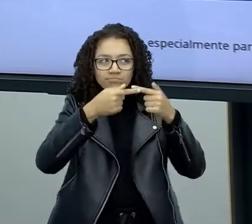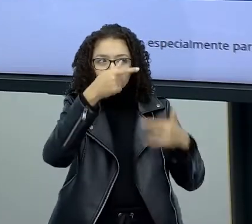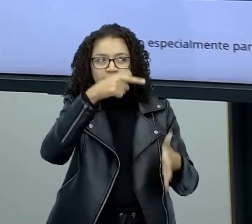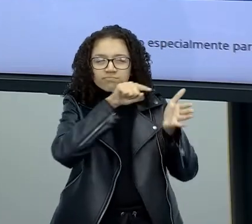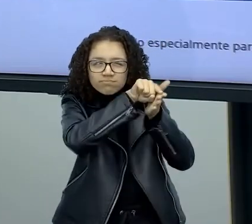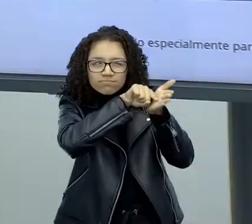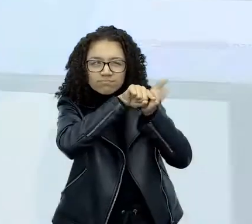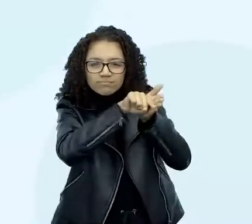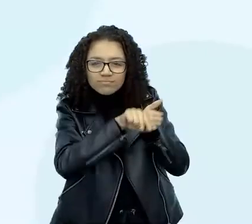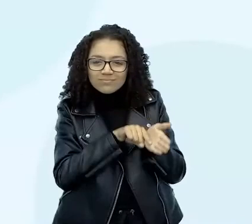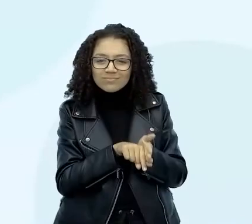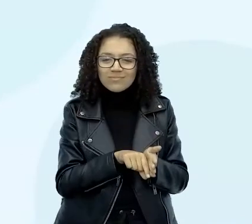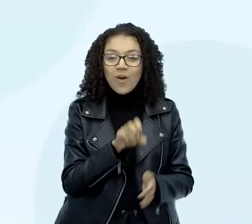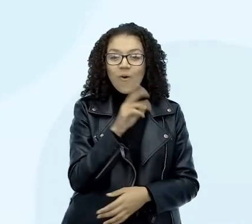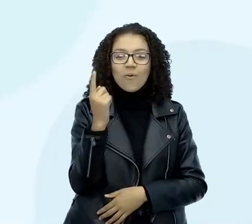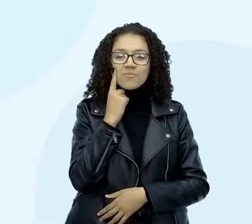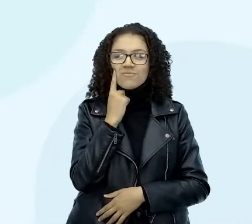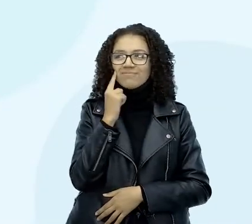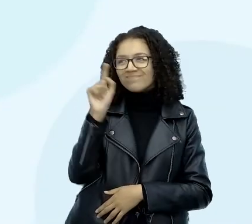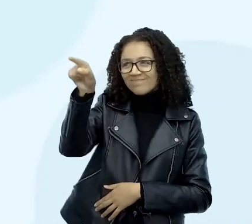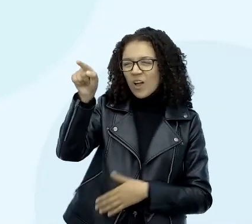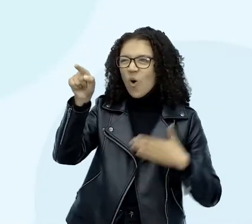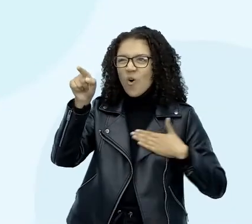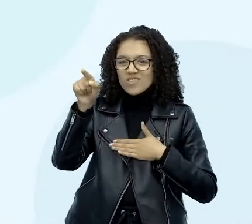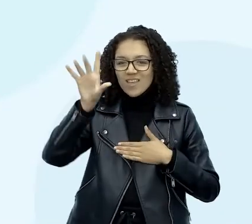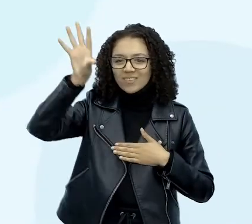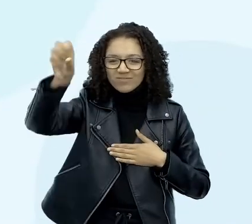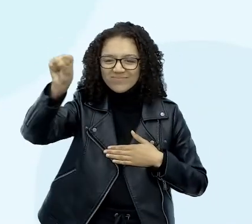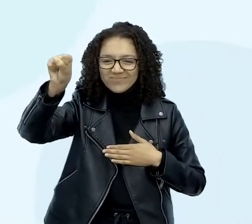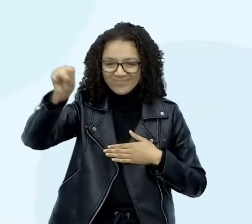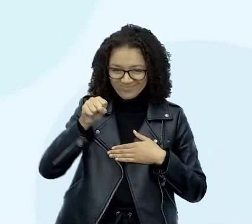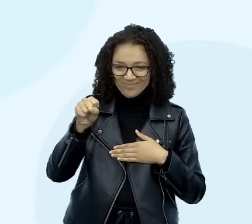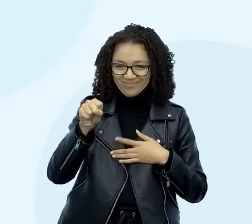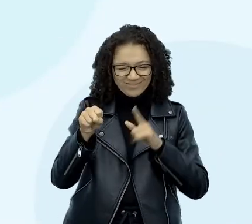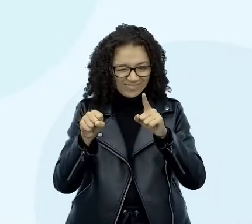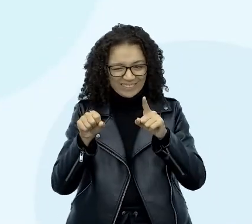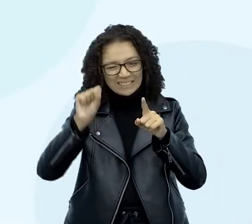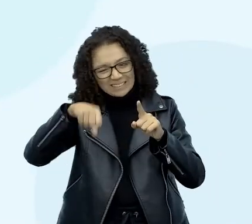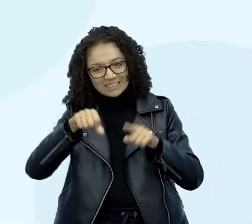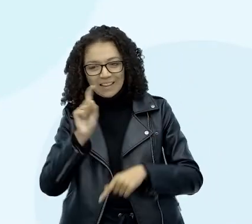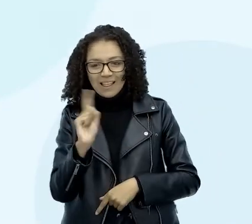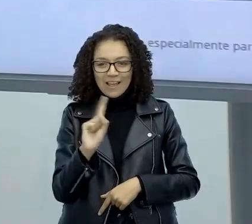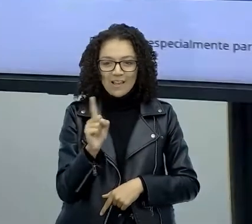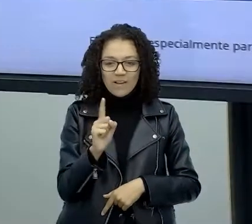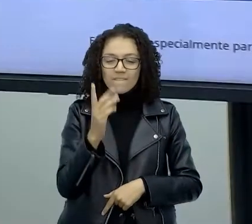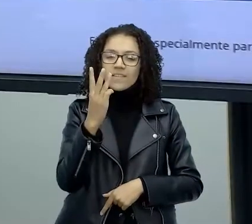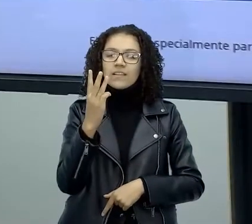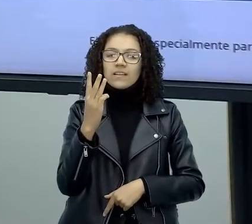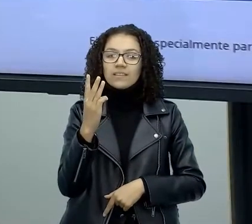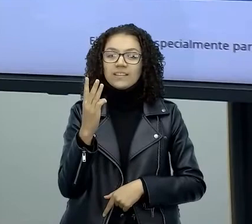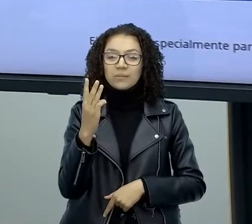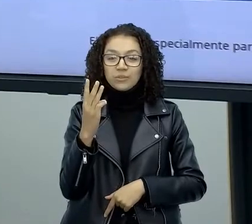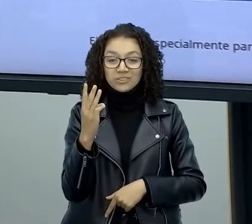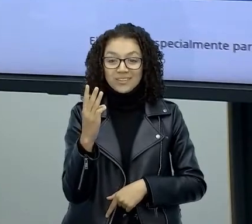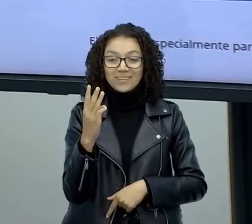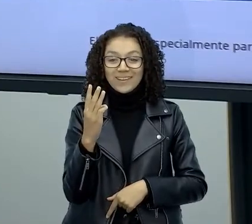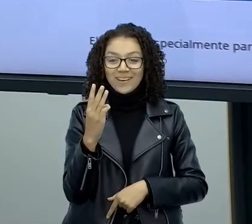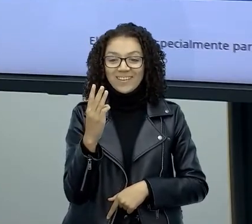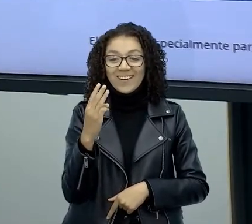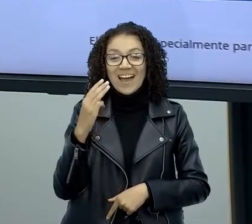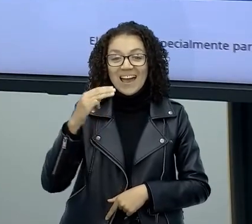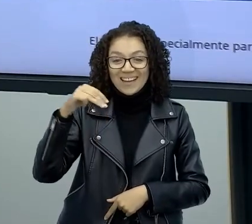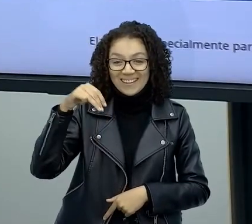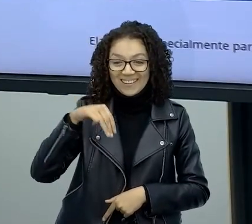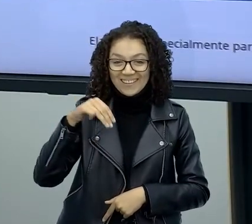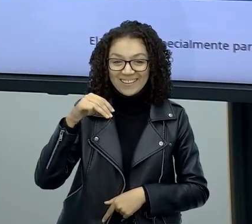falou, eu vou nesse? Ou ainda não? Então, pensem, né? Eu vou dar os 30 minutinhos, está terminando para terminar a aula. Terminando para